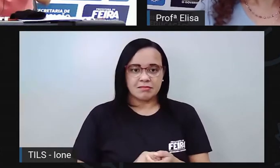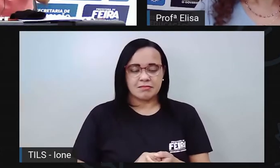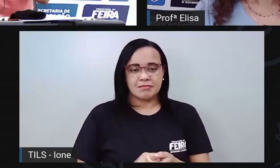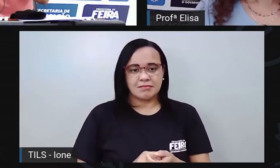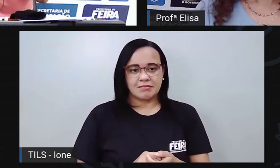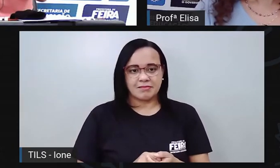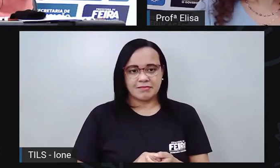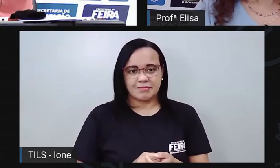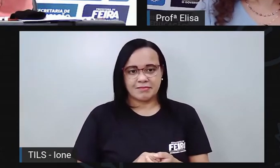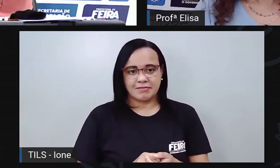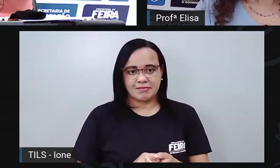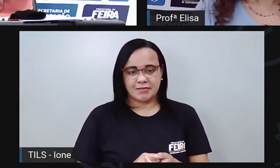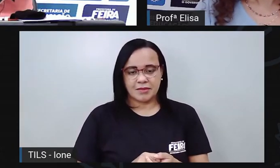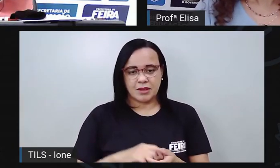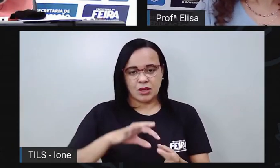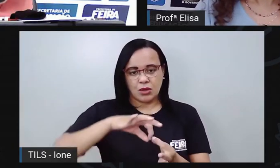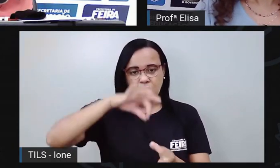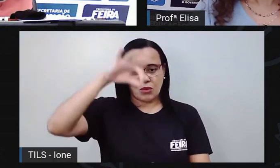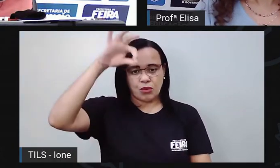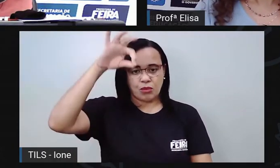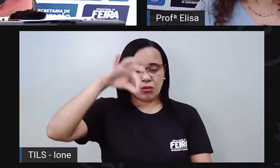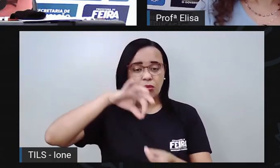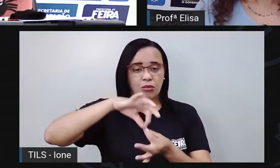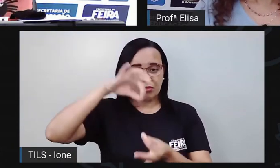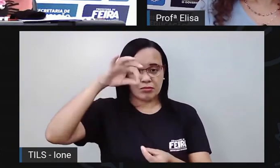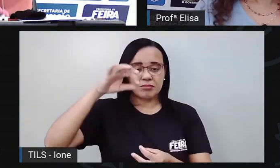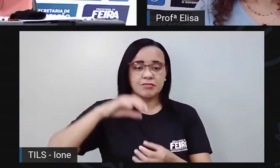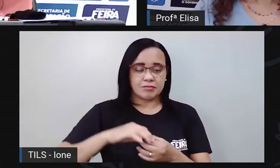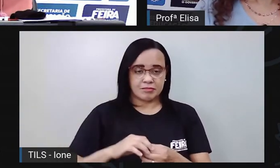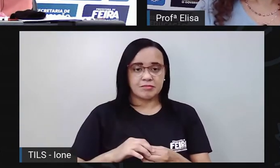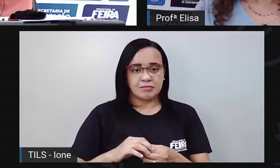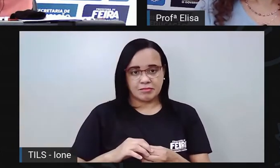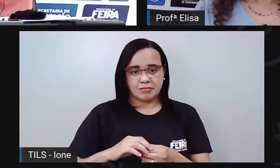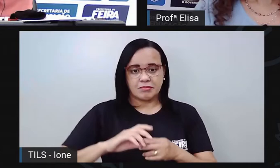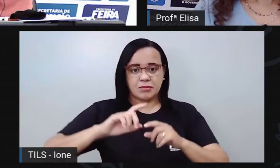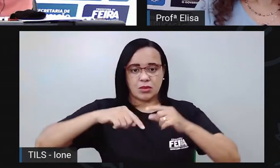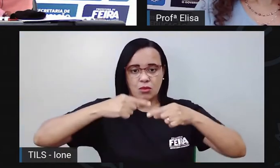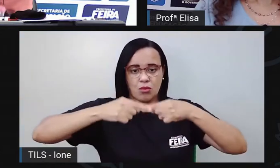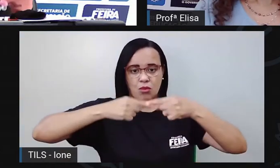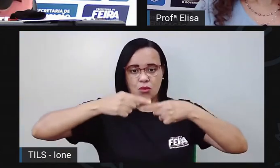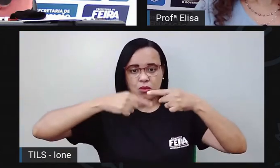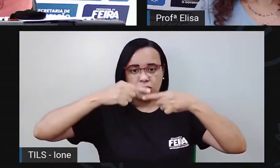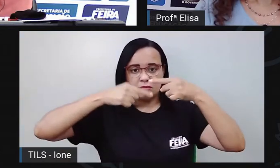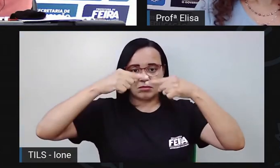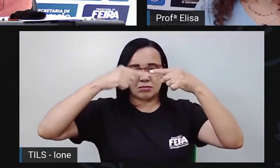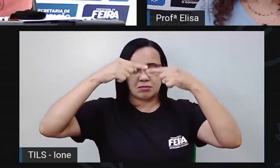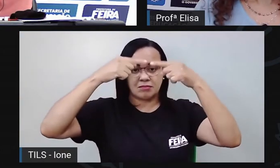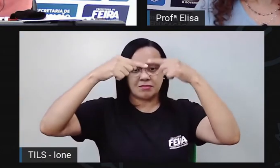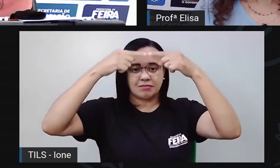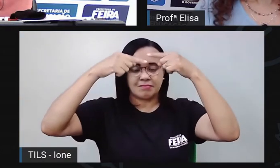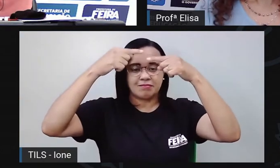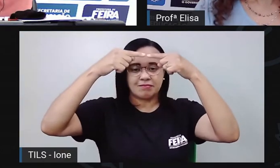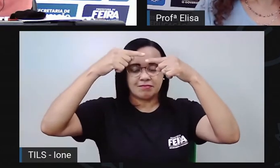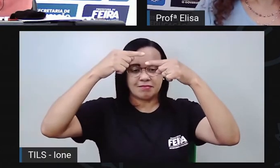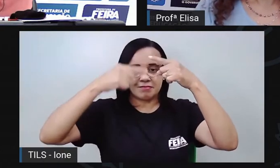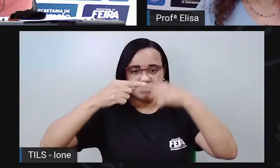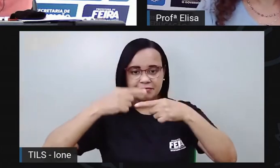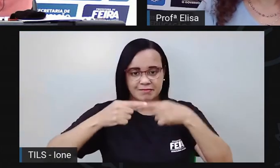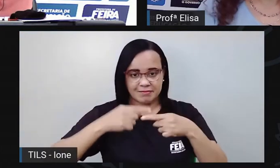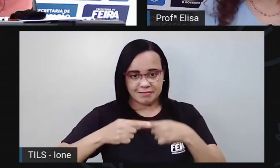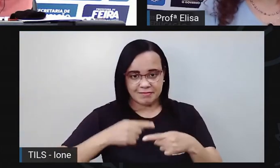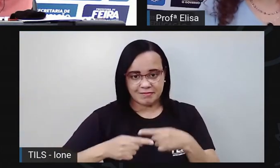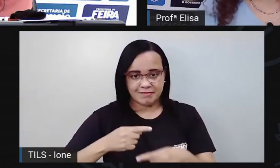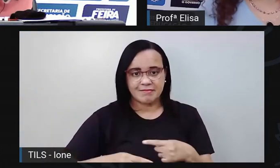ponta coloquei o meu cordão coloquei aqui um rolinho para poder Olha o vir